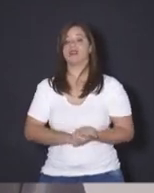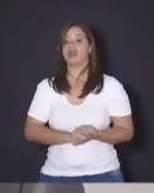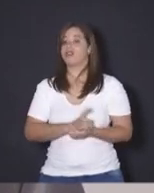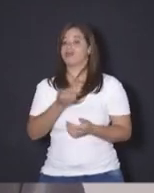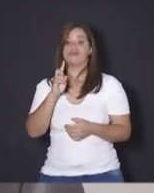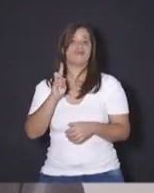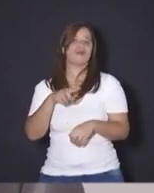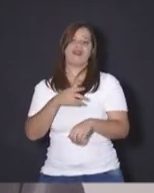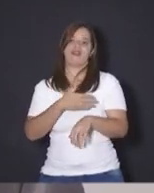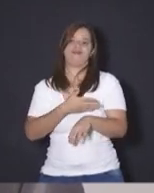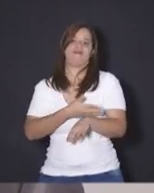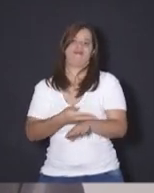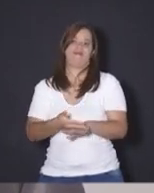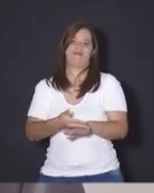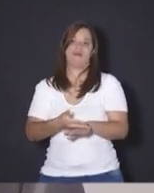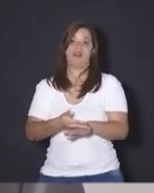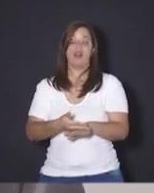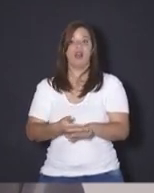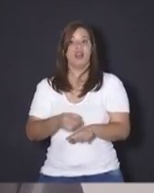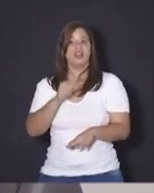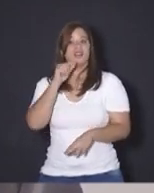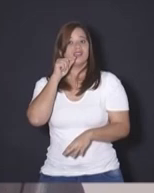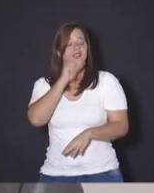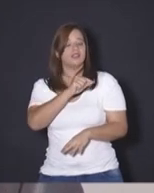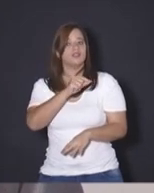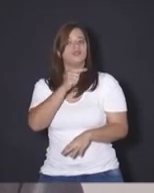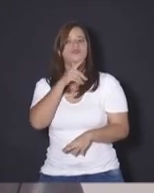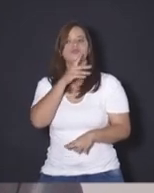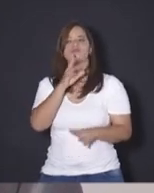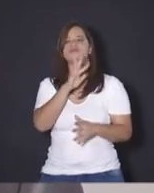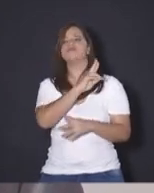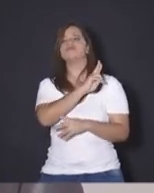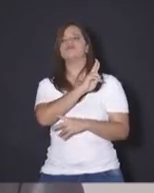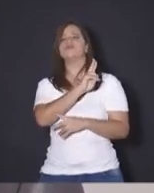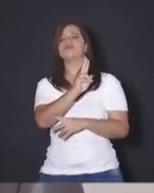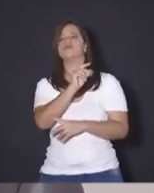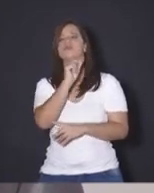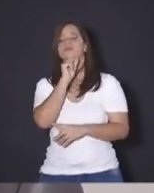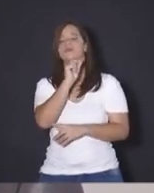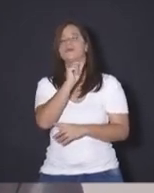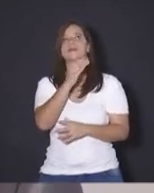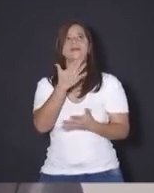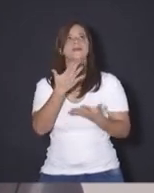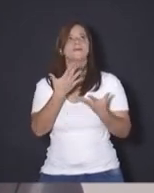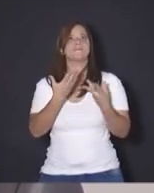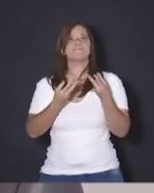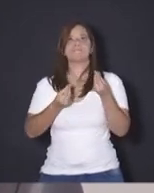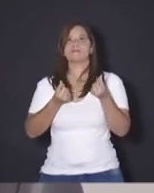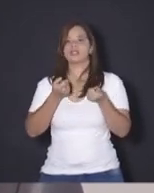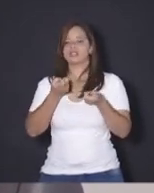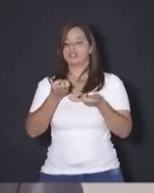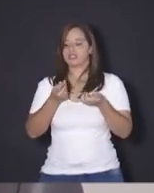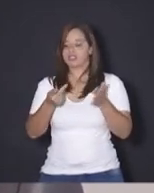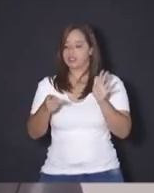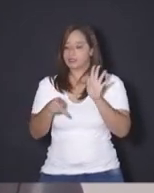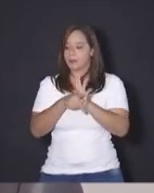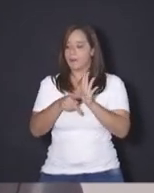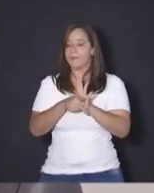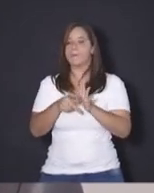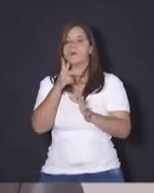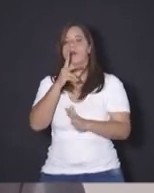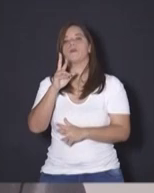são brancos e isso em nome do chamado é do fenômeno chamado